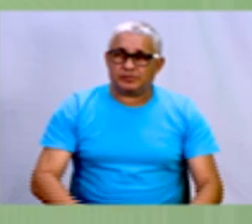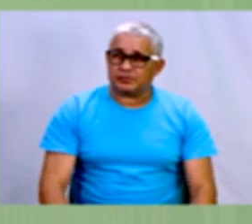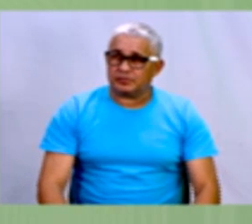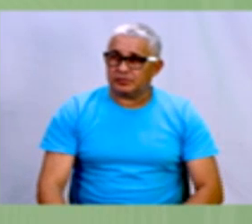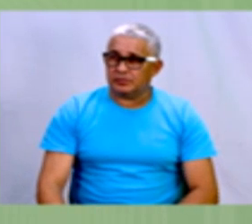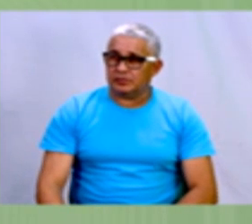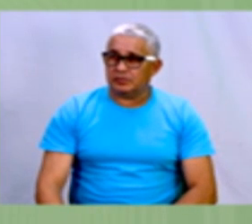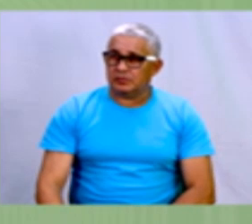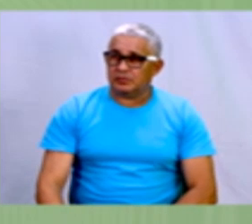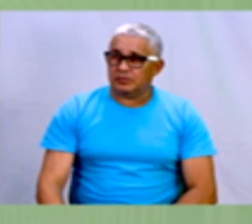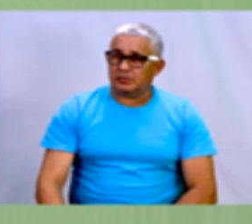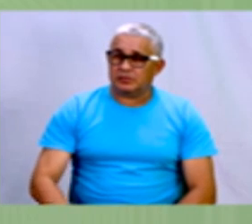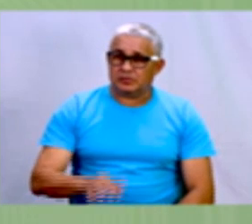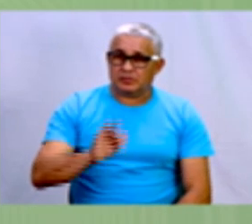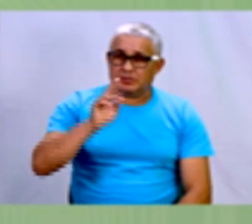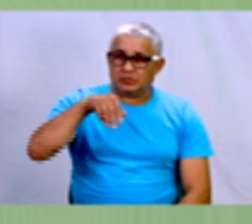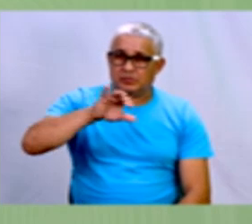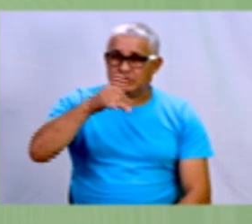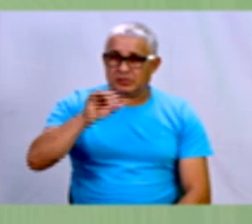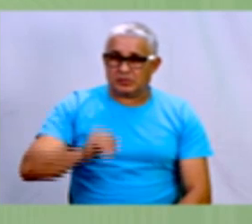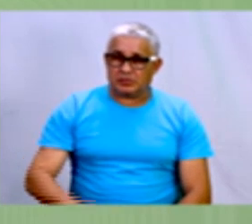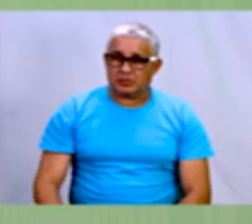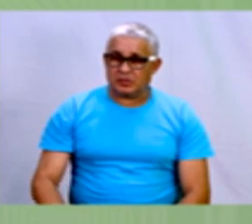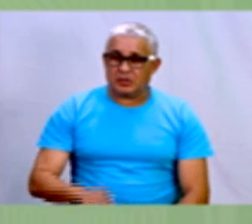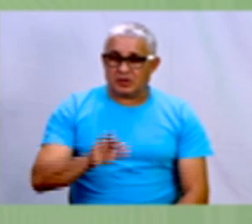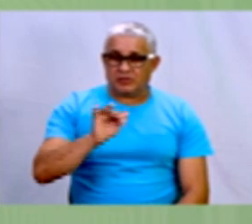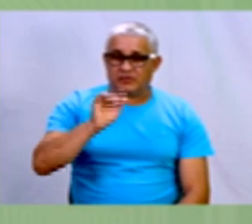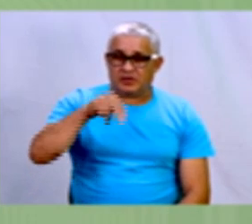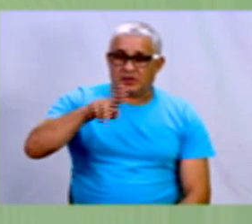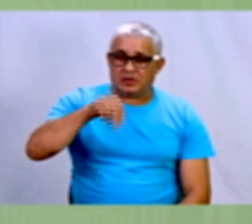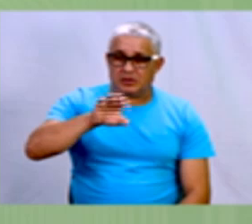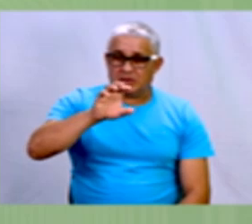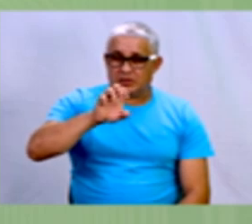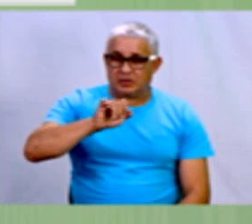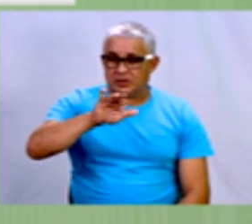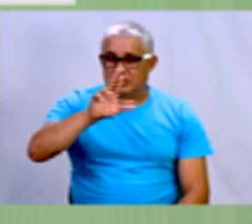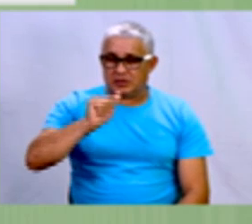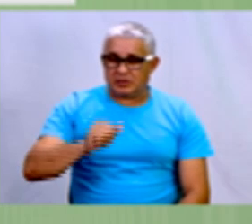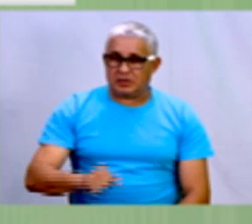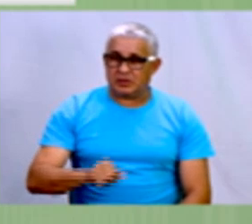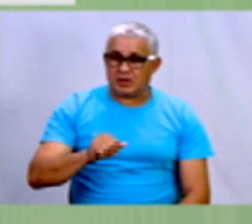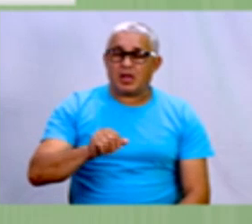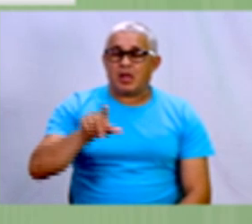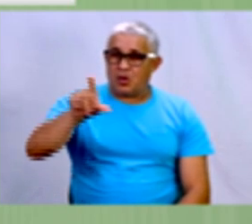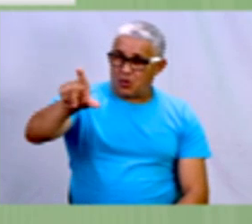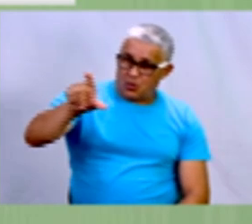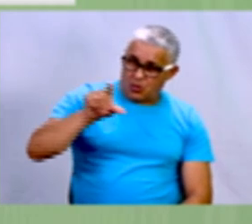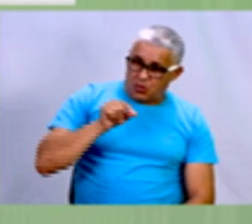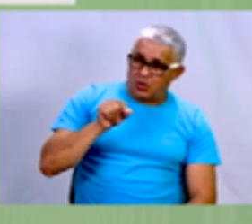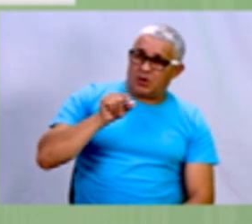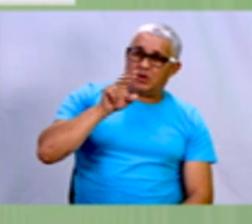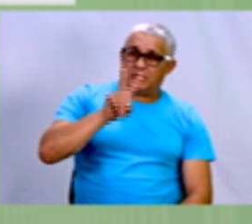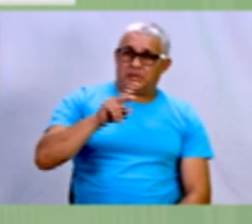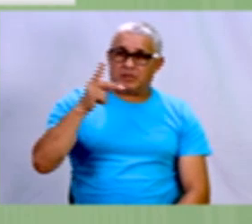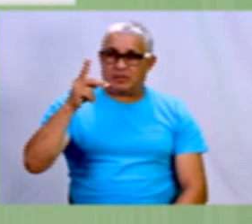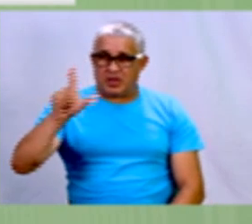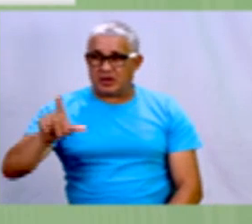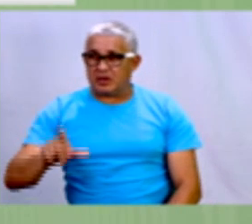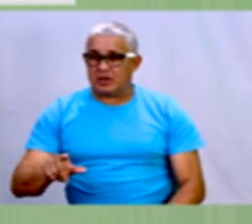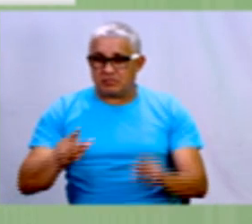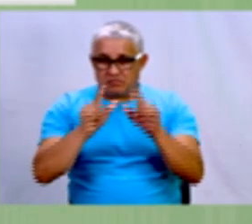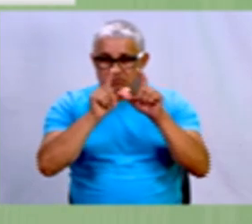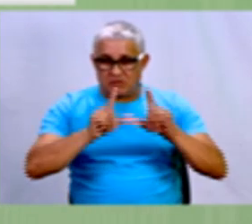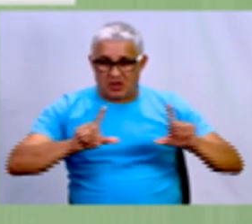aqui na financeira e vai puxar aqui o VPL. Ele vai abrir essa telinha aqui,